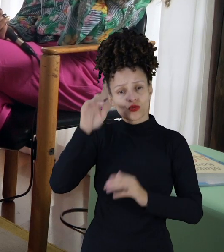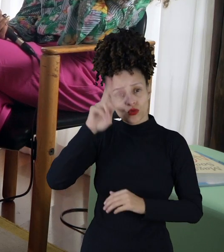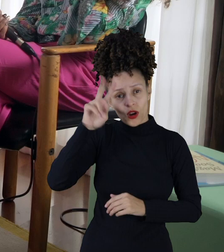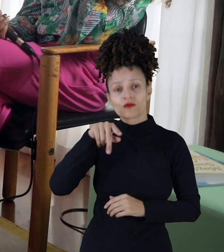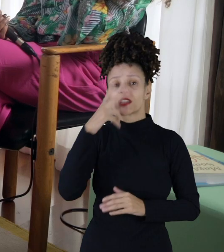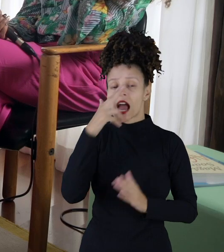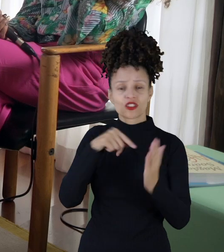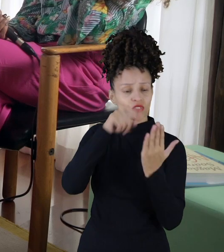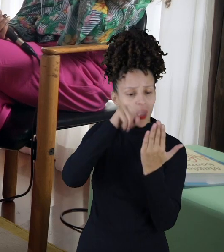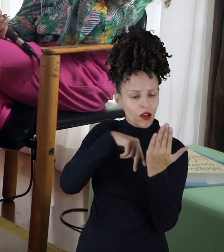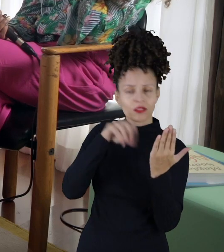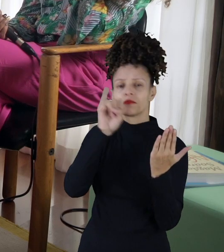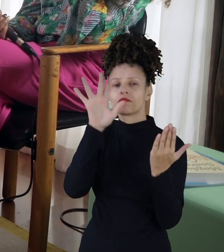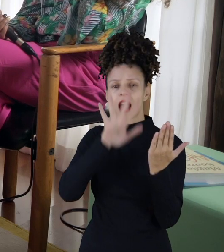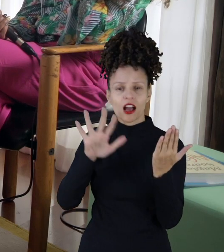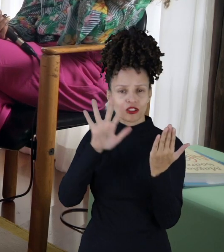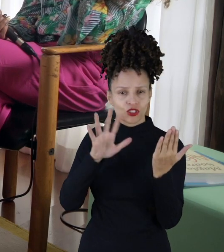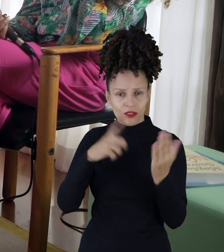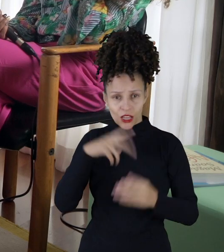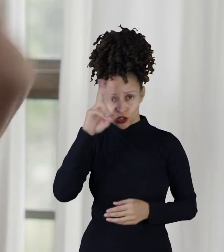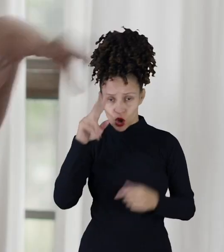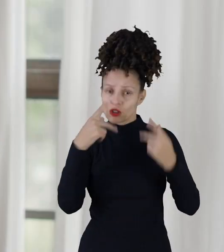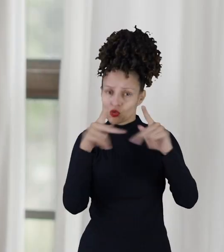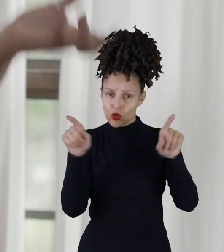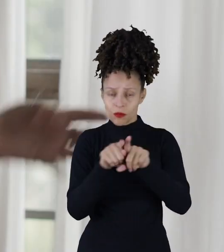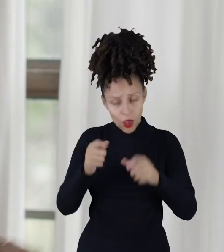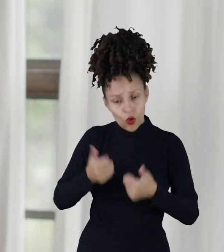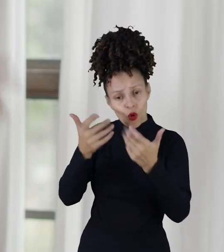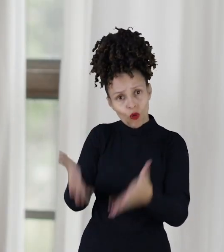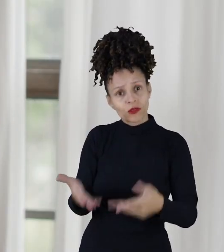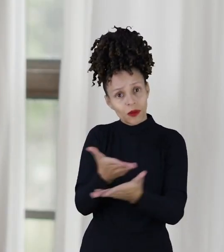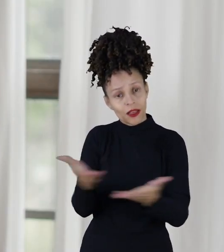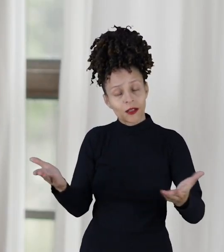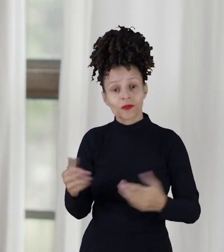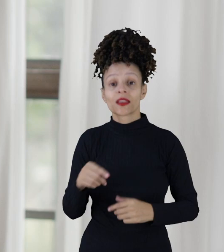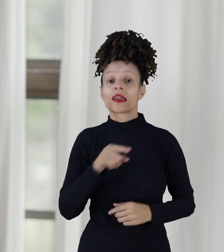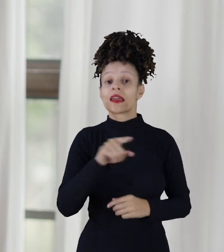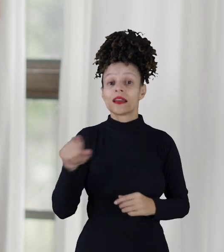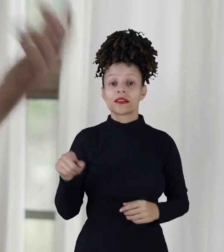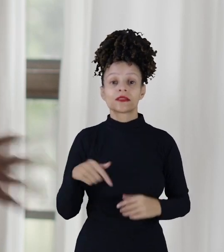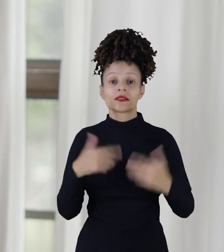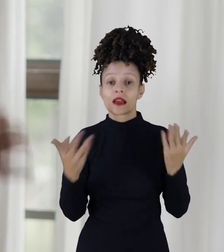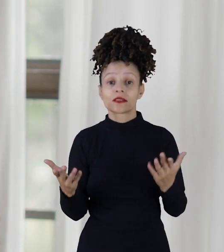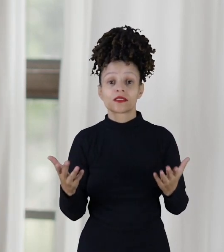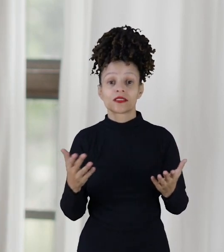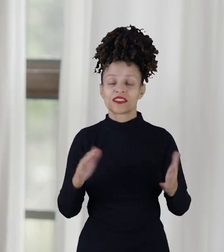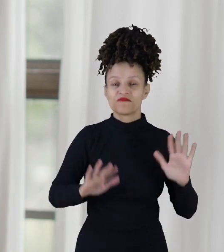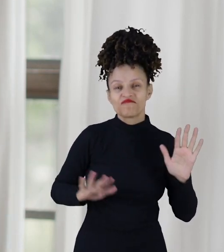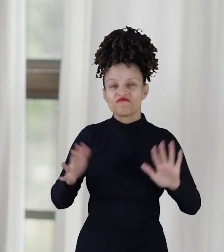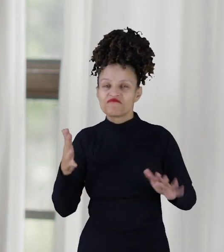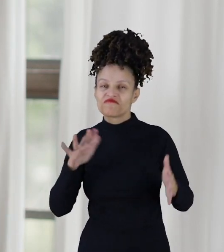história que você acha que está aí. Veja as imagens. Você não tem histórias tuas também? Conte para ele. E aí eles iam meio